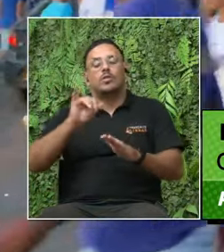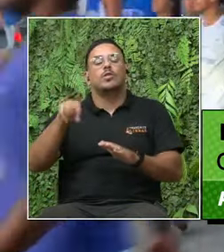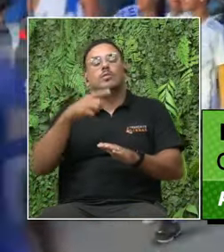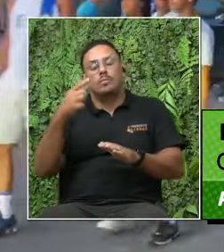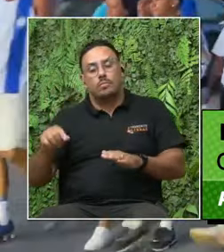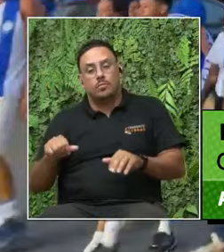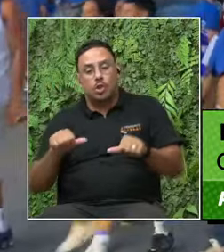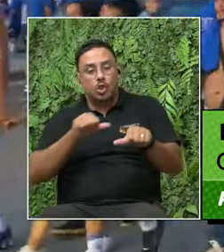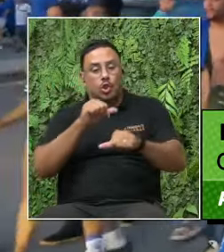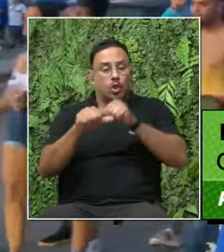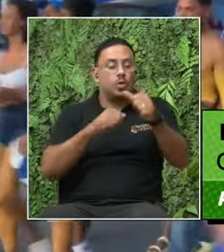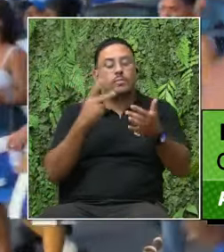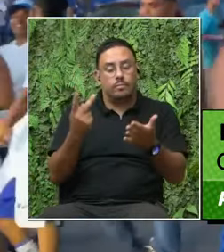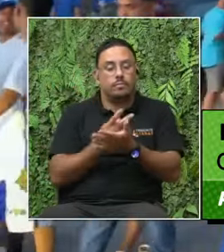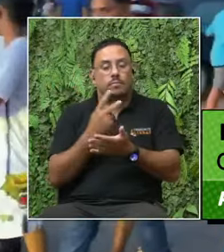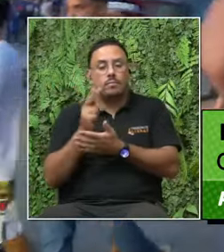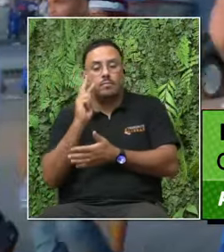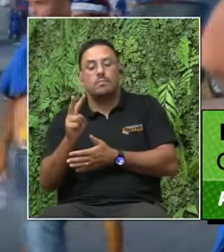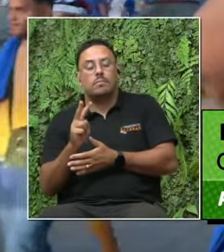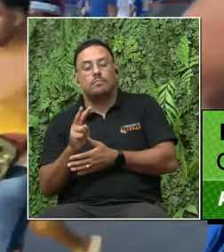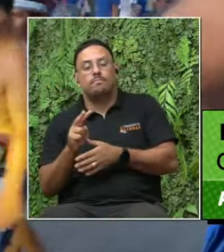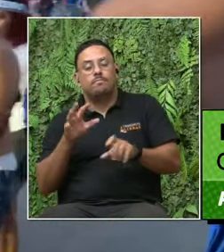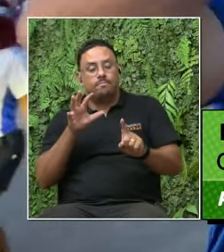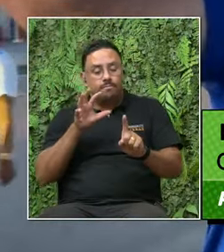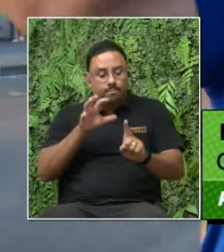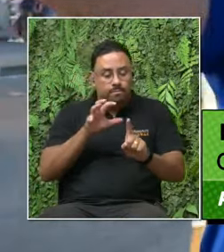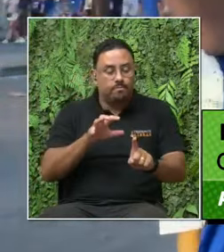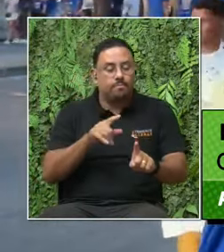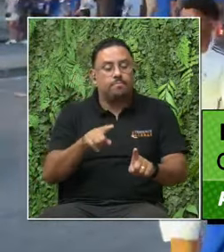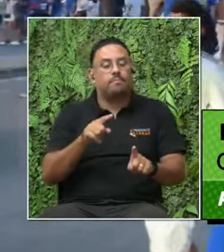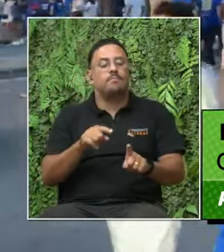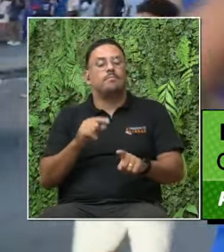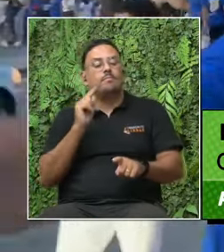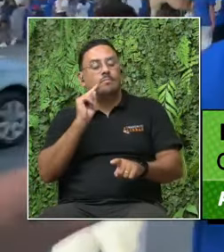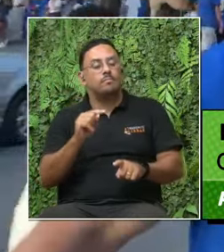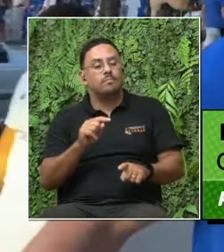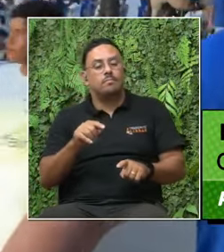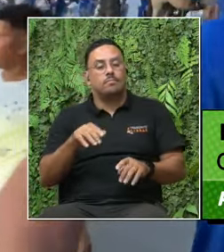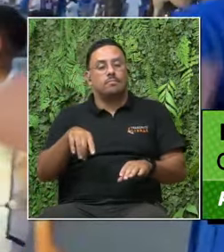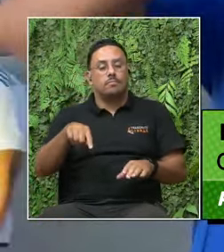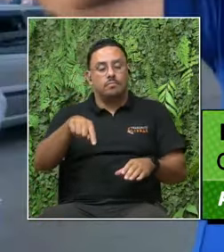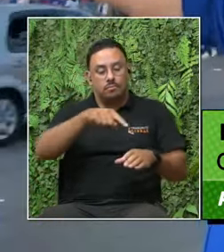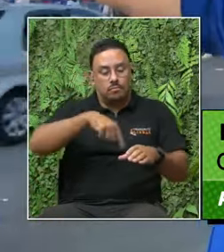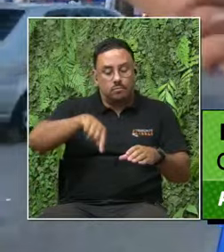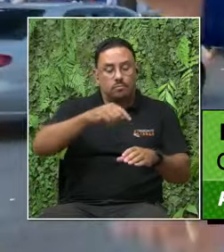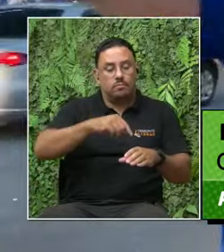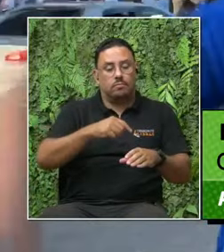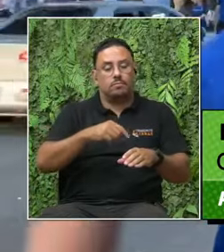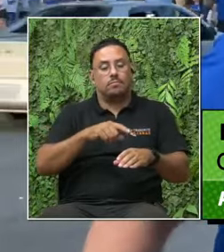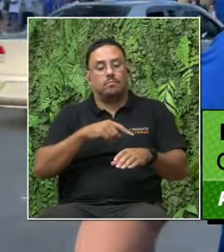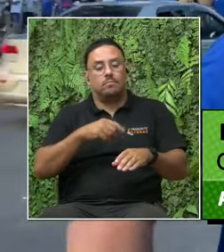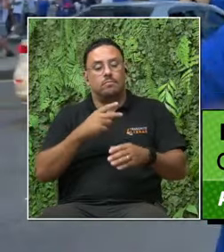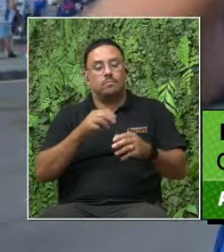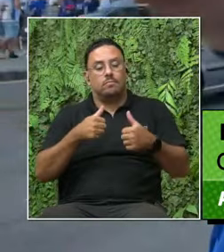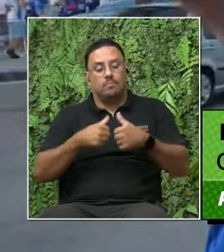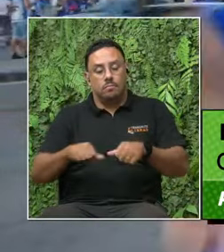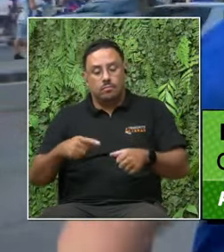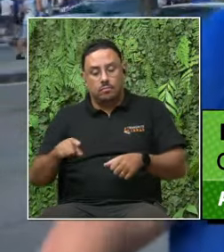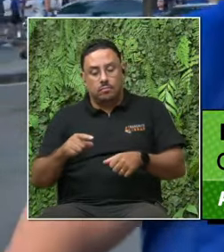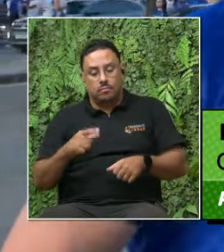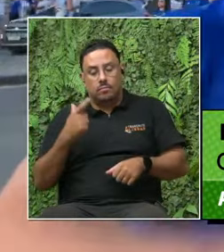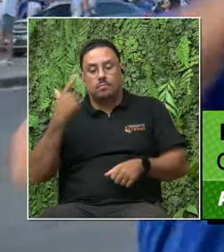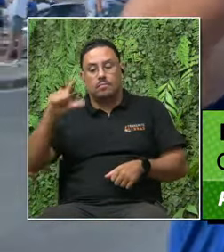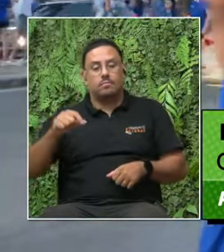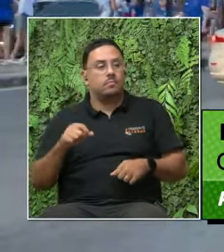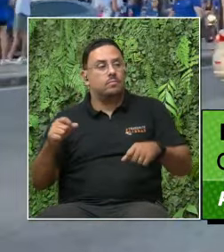mexe errado tava na cara que ele ia tomar uma pressão ele vai lá e mexe no miolo da Zaga e no lance seguinte Ele toma o